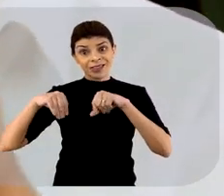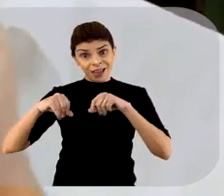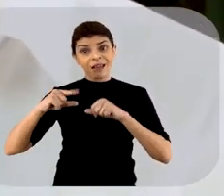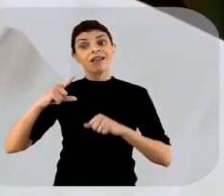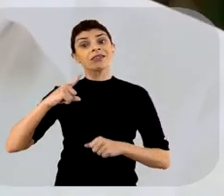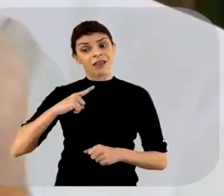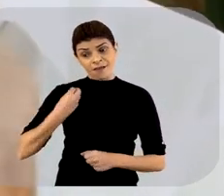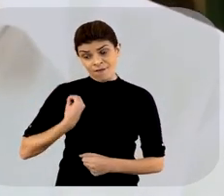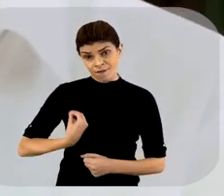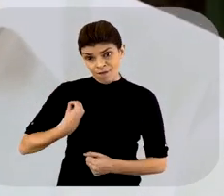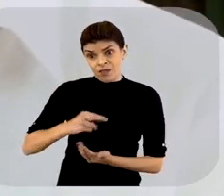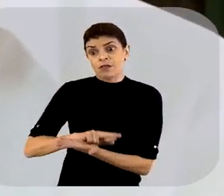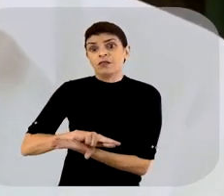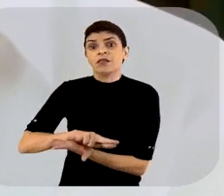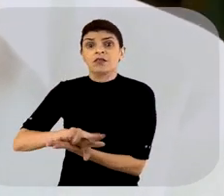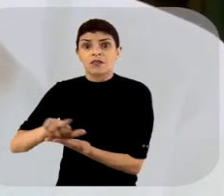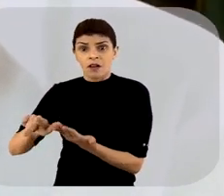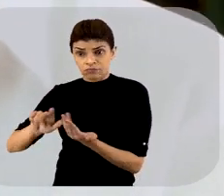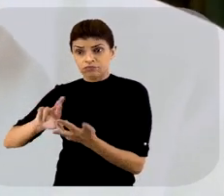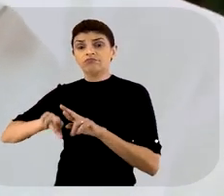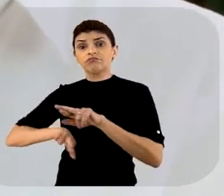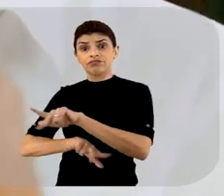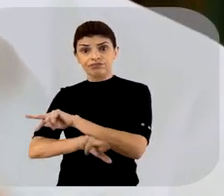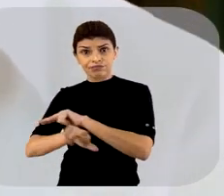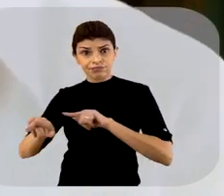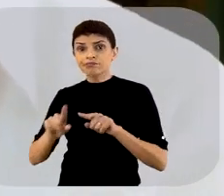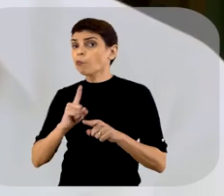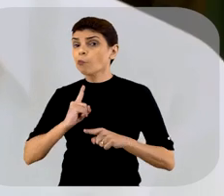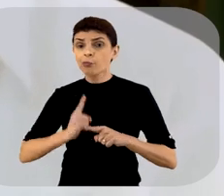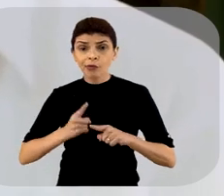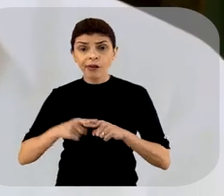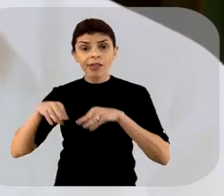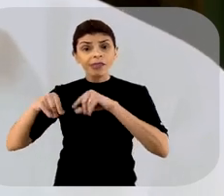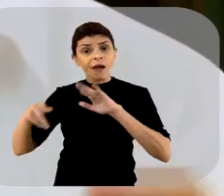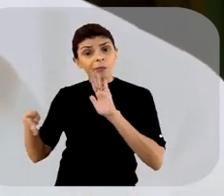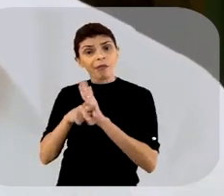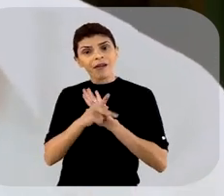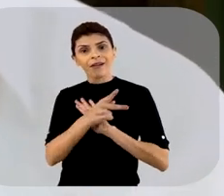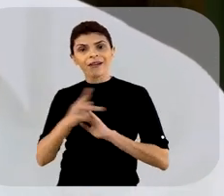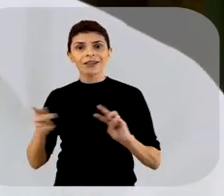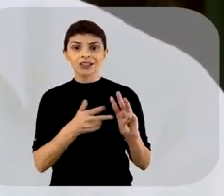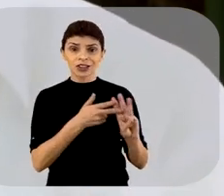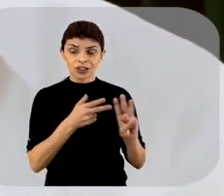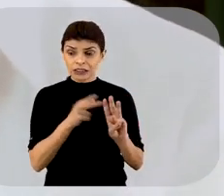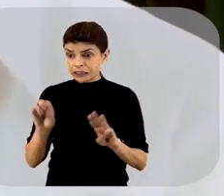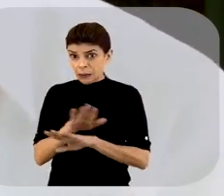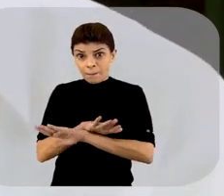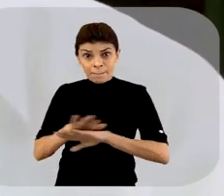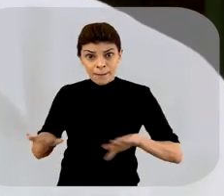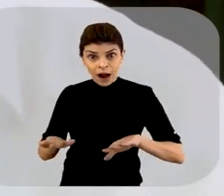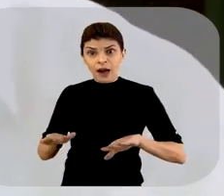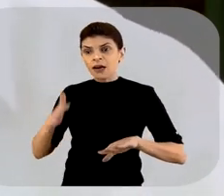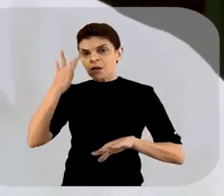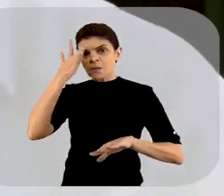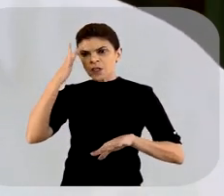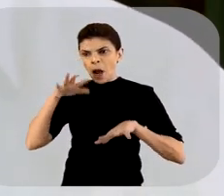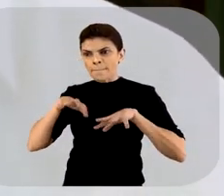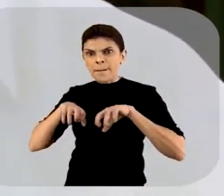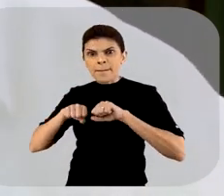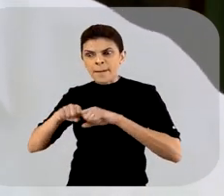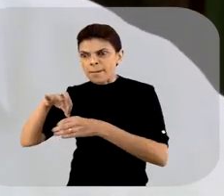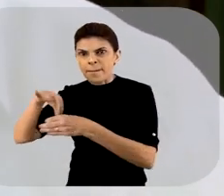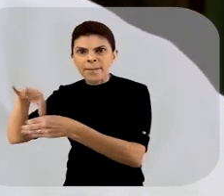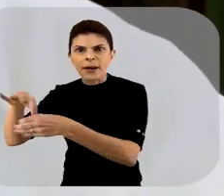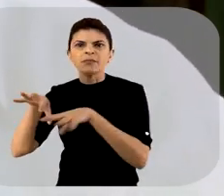estão conservadas em sua biodiversidade porque são terras indígenas, porque o dia que deixarem de ser e passarem a mão do agronegócio,